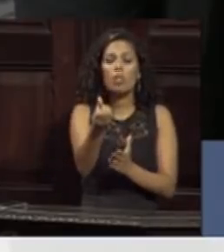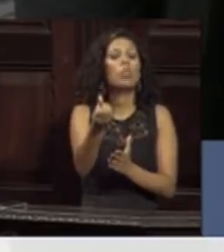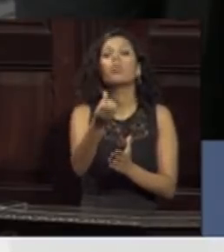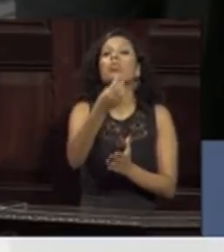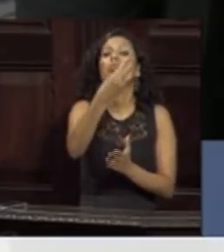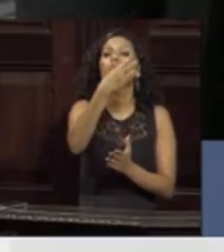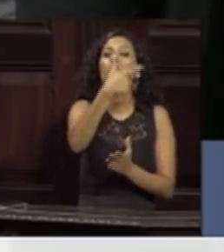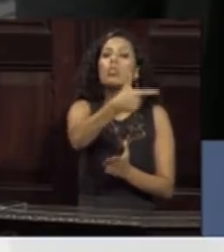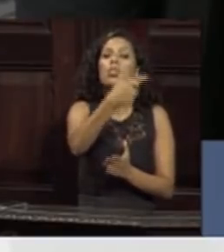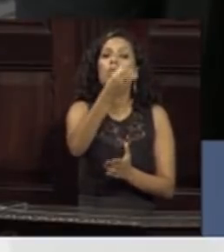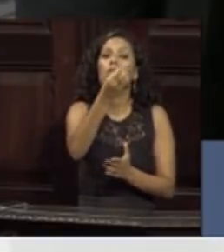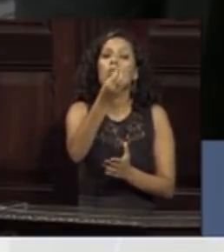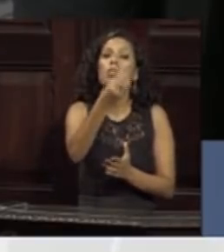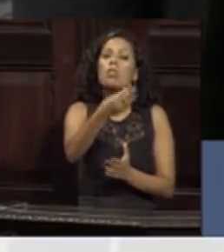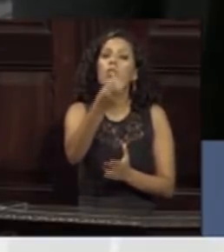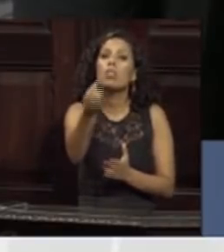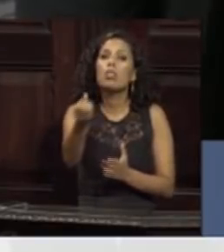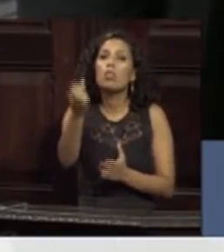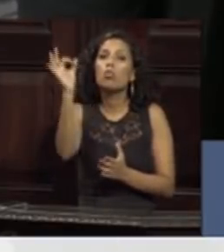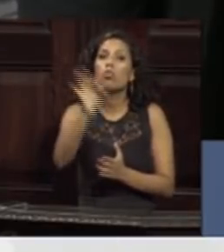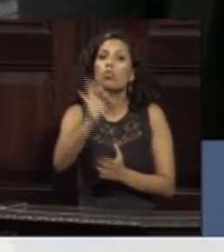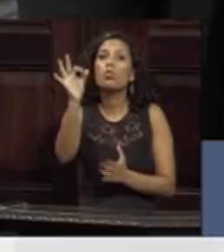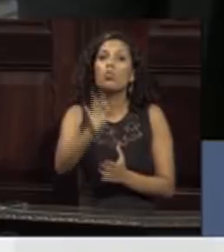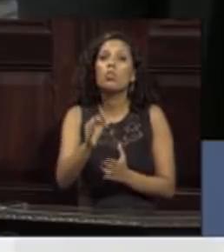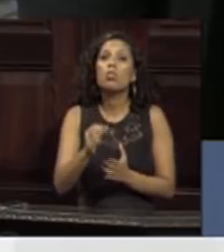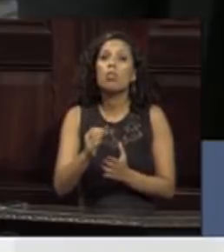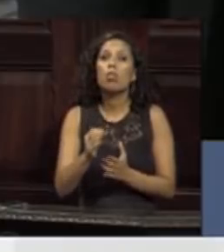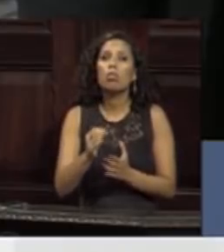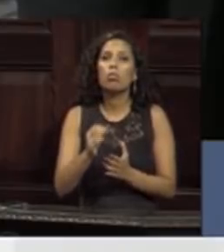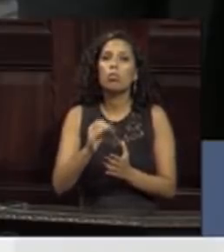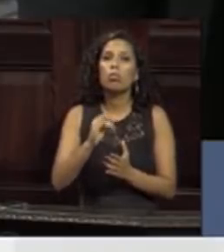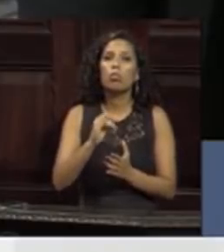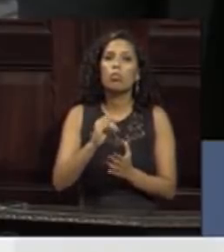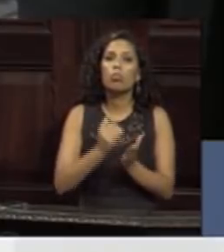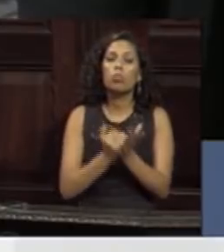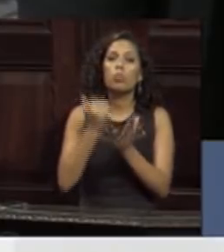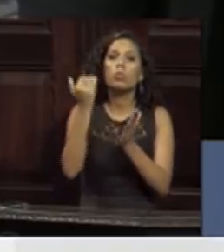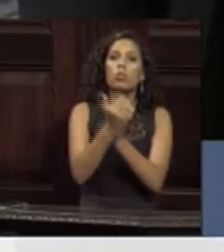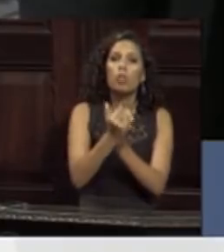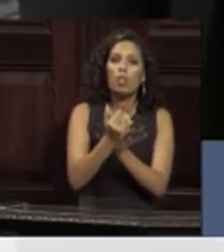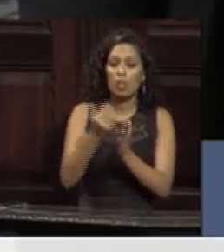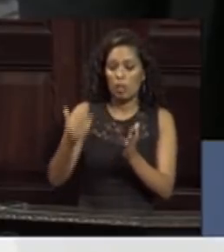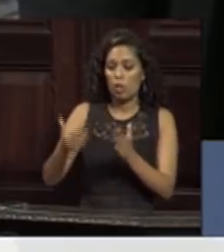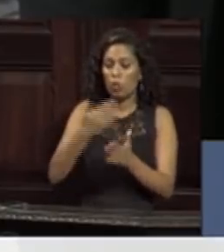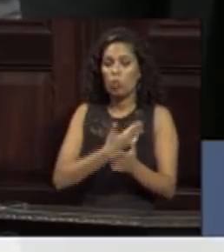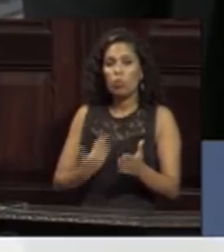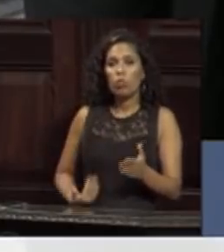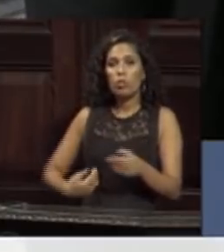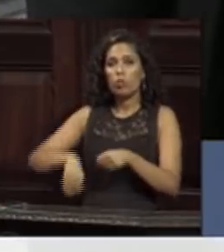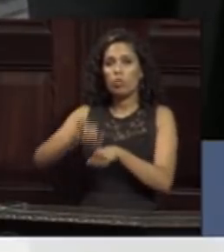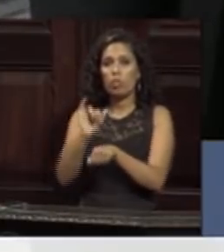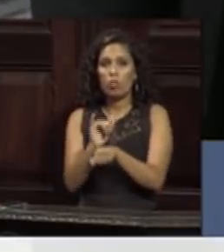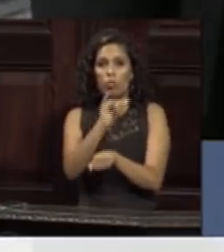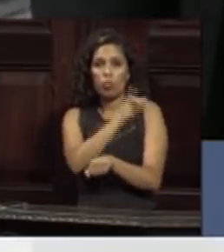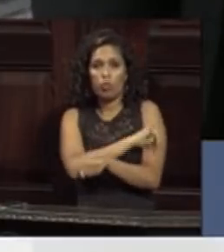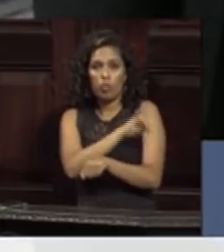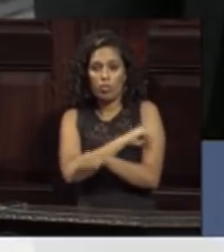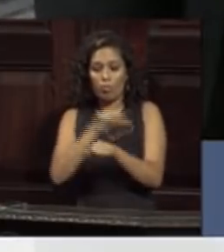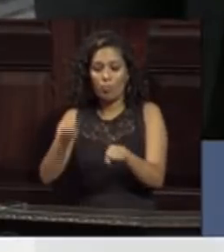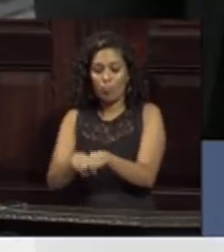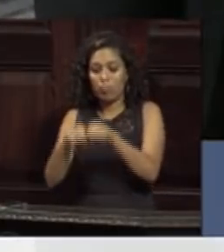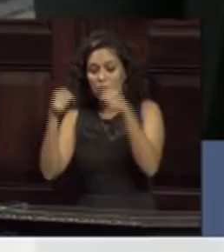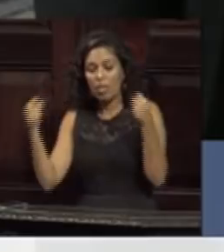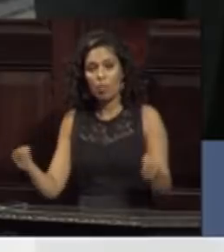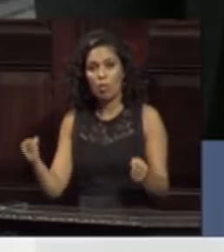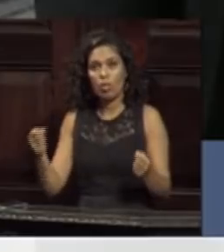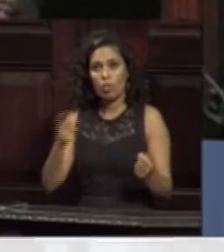236%. Hoje, o governo do Estado do Rio de Janeiro está quebrado e Pezão continua querendo cheque em branco. Vamos ver quem vai dar cheque em branco para o